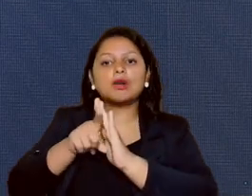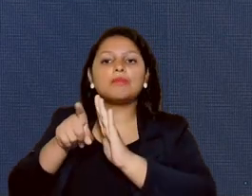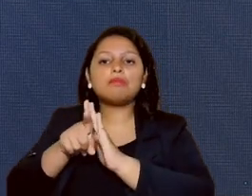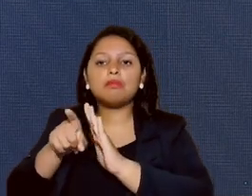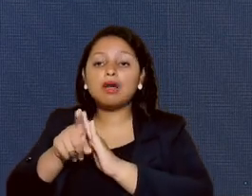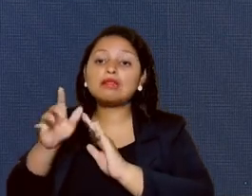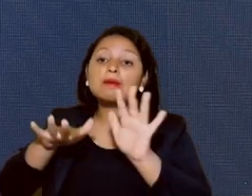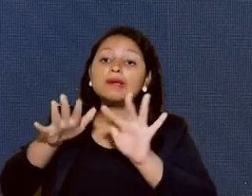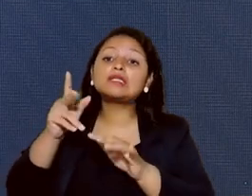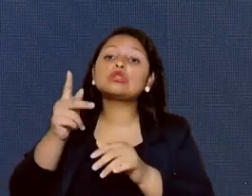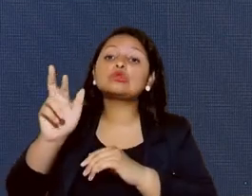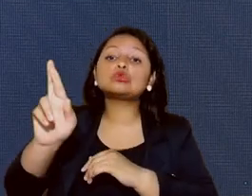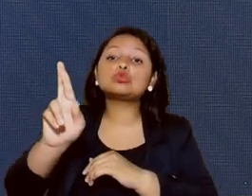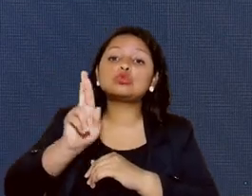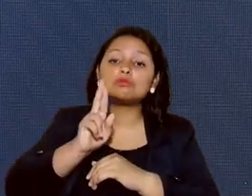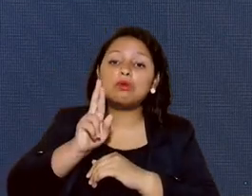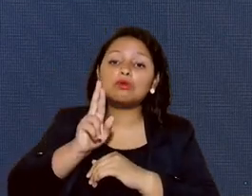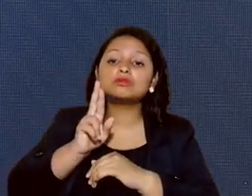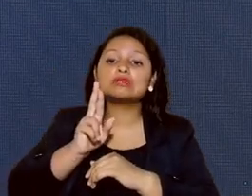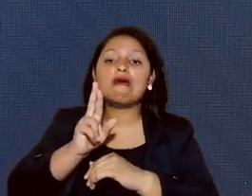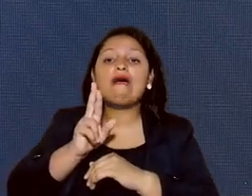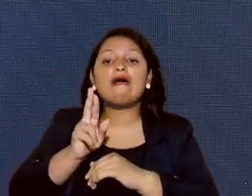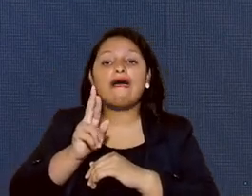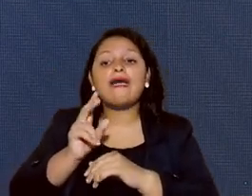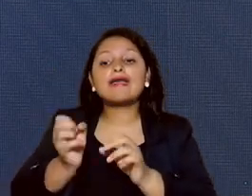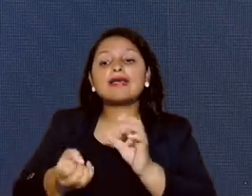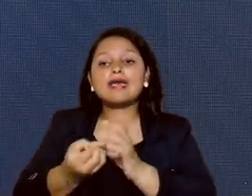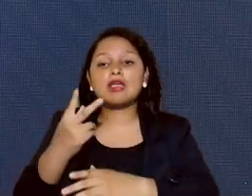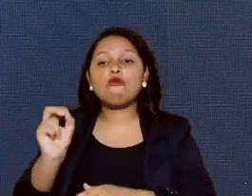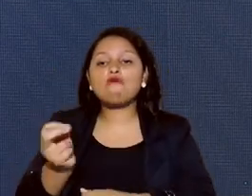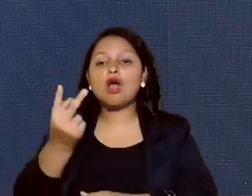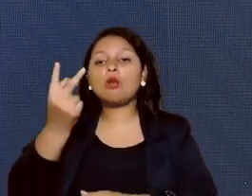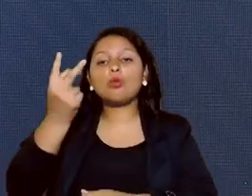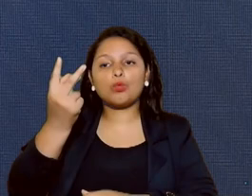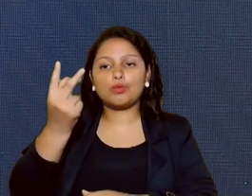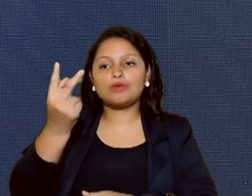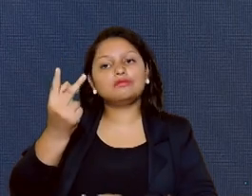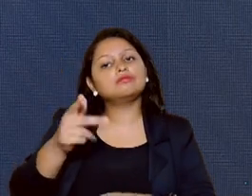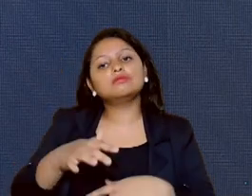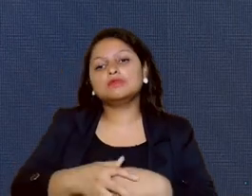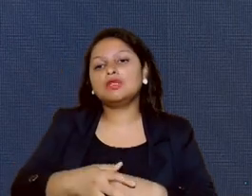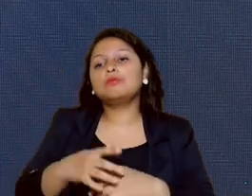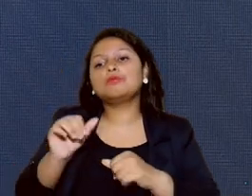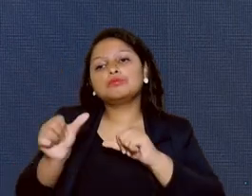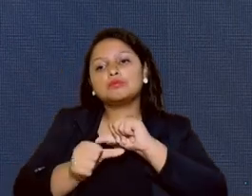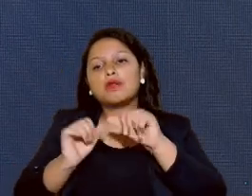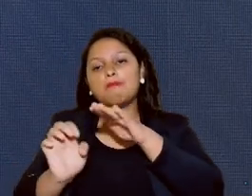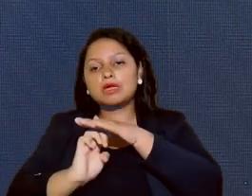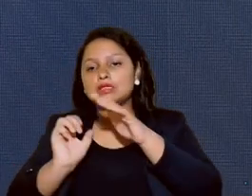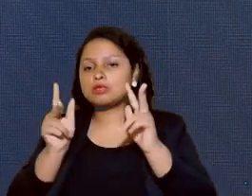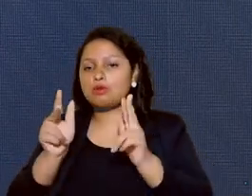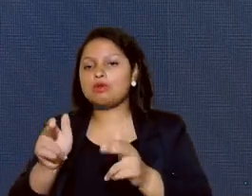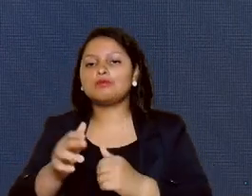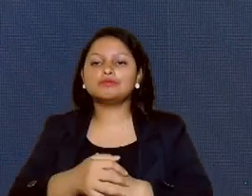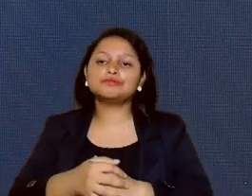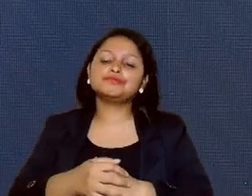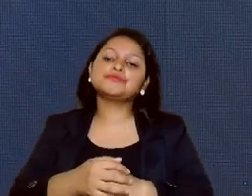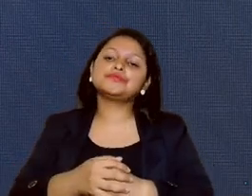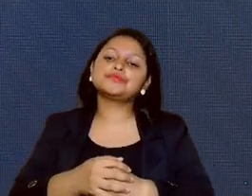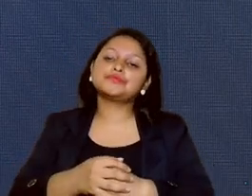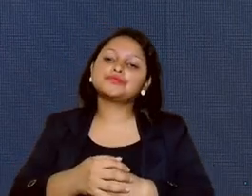utilizando esse essa quantidade de dados aí que tão tão hoje disponíveis esse esses dados só é essa disponibilidade só aumenta